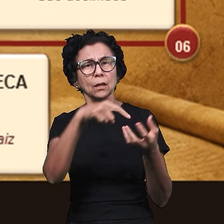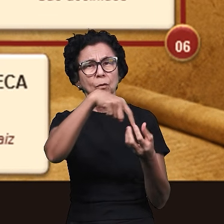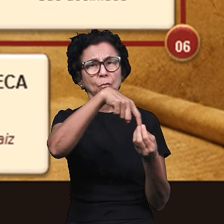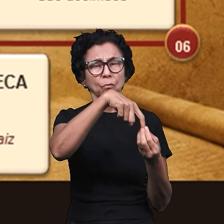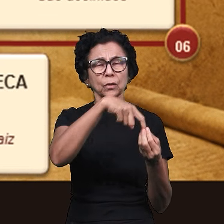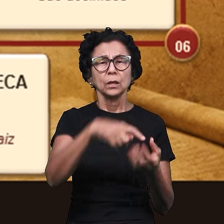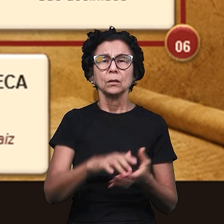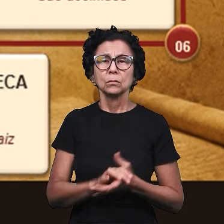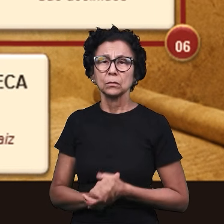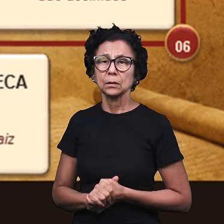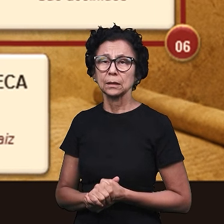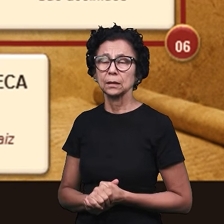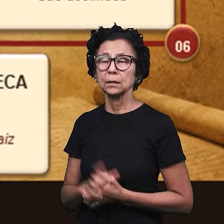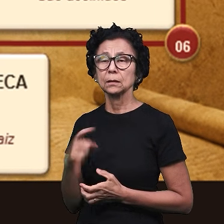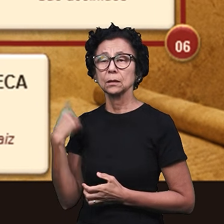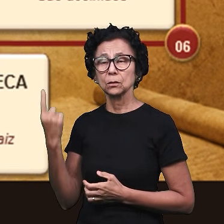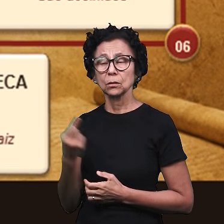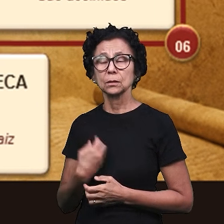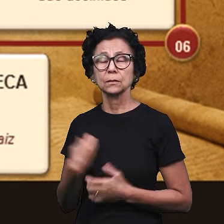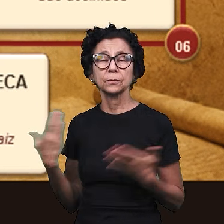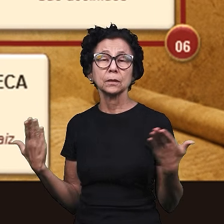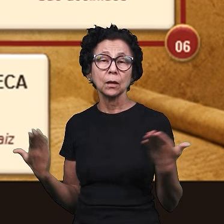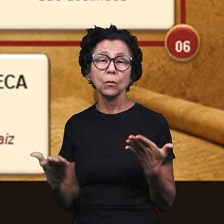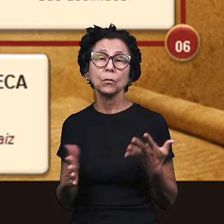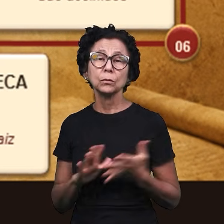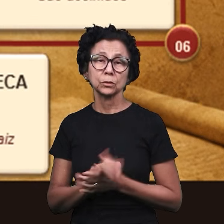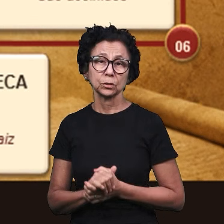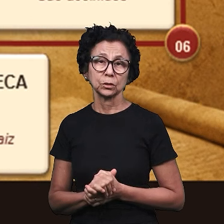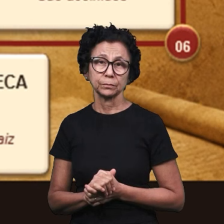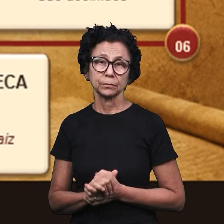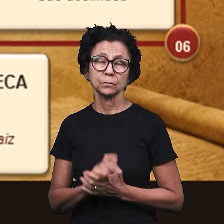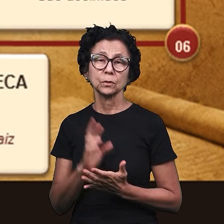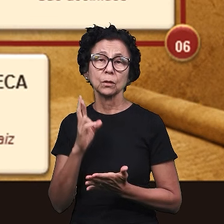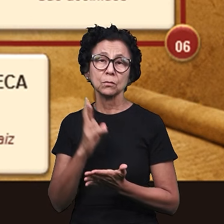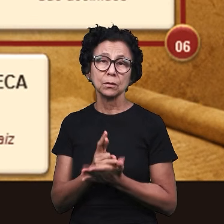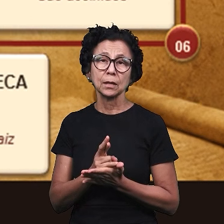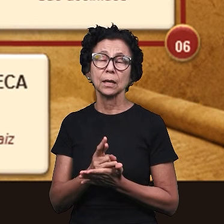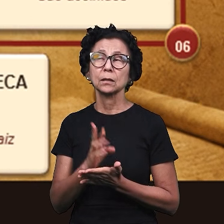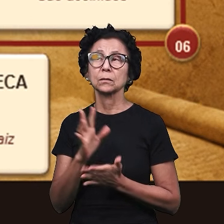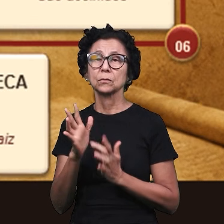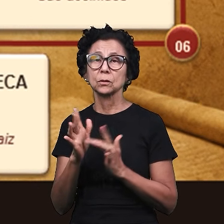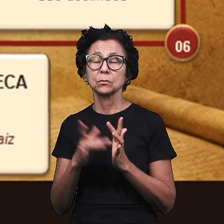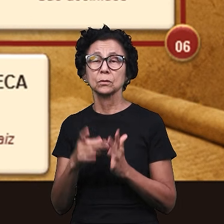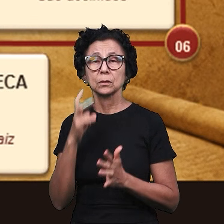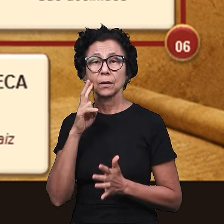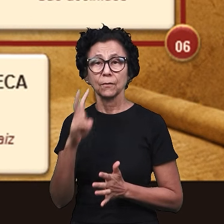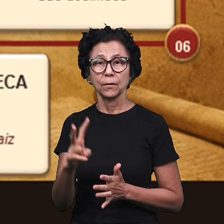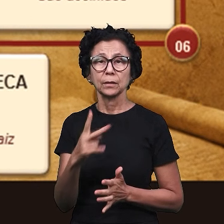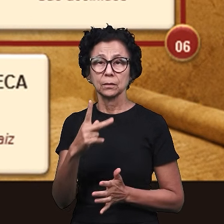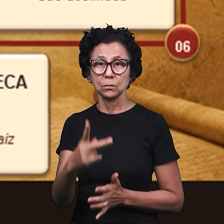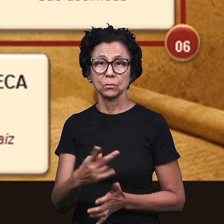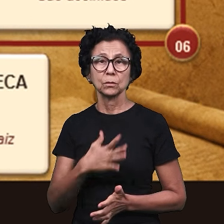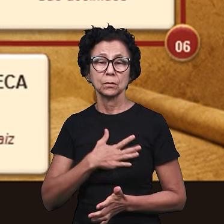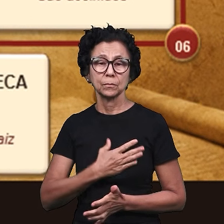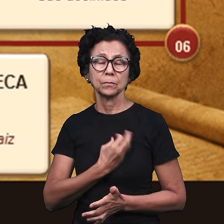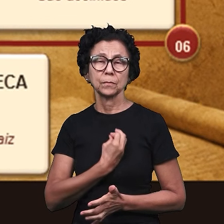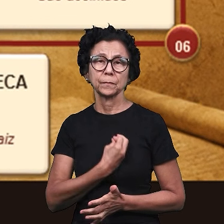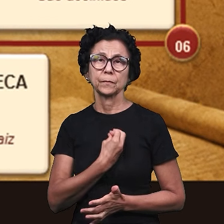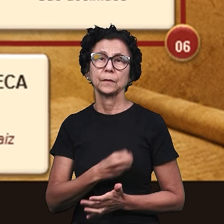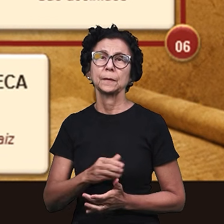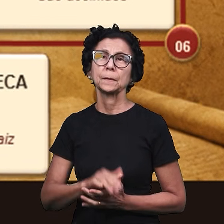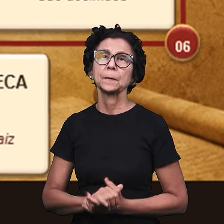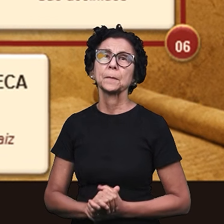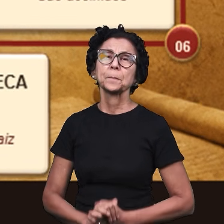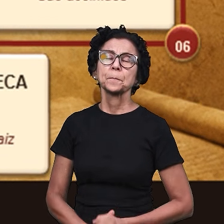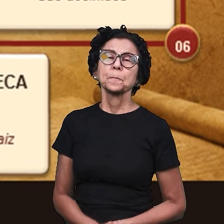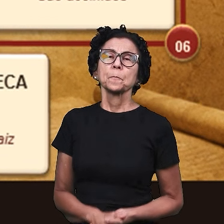para responder nesse episódio, né? E também, finalizando, o rei confrontado, aquele rei que